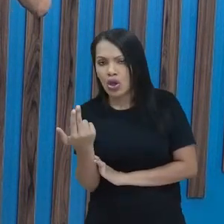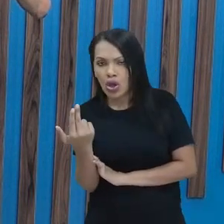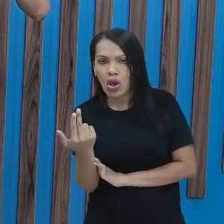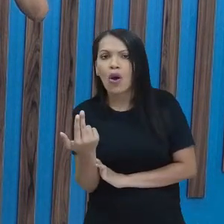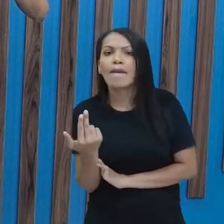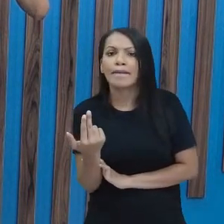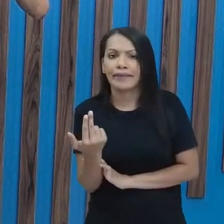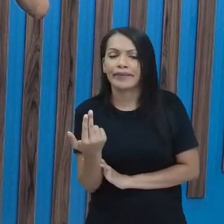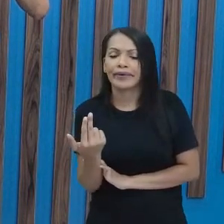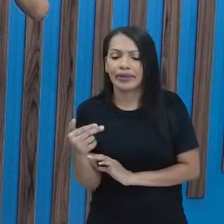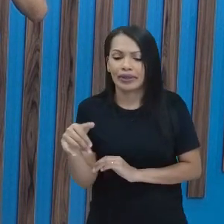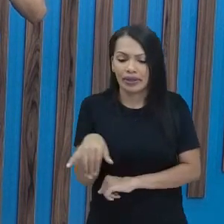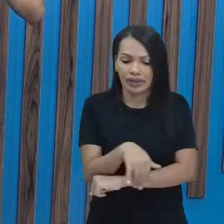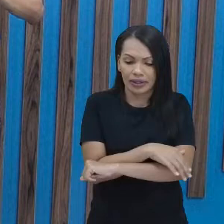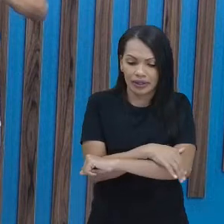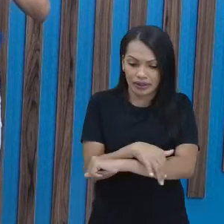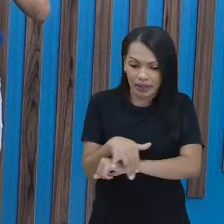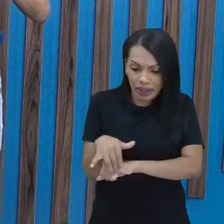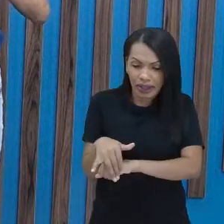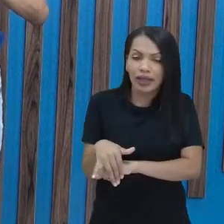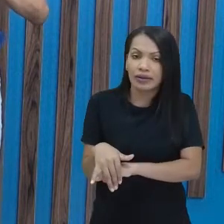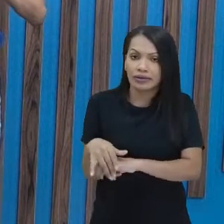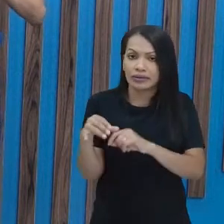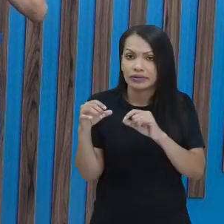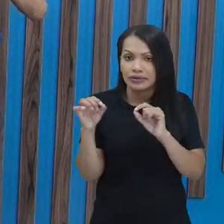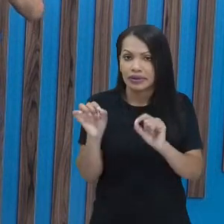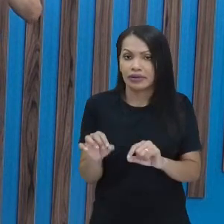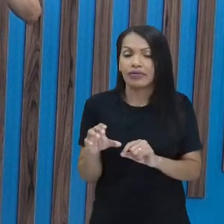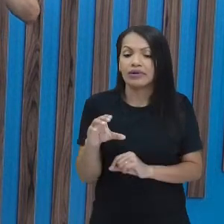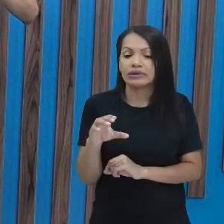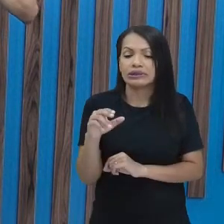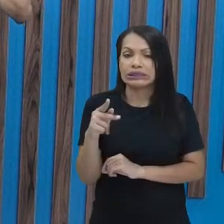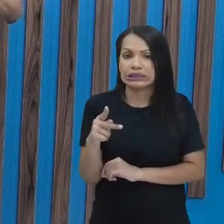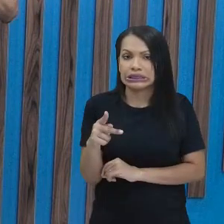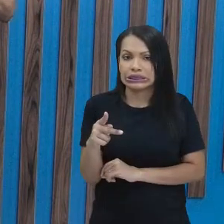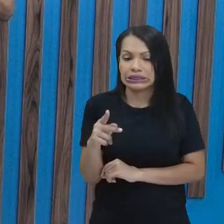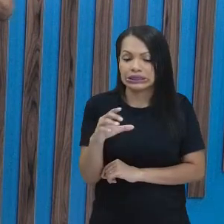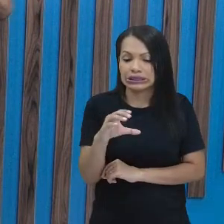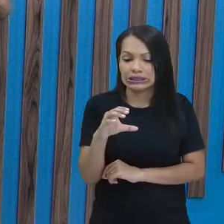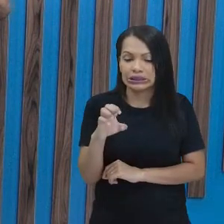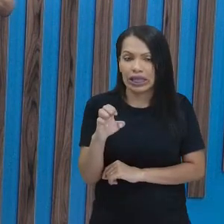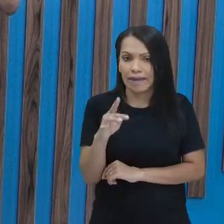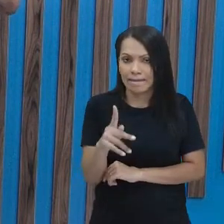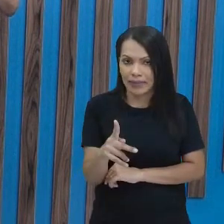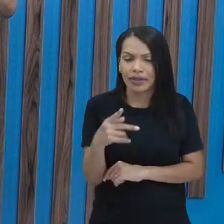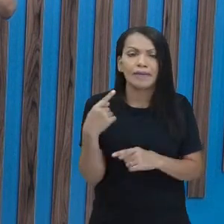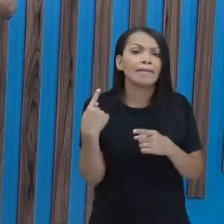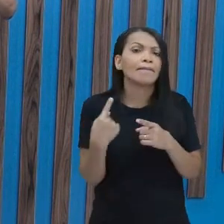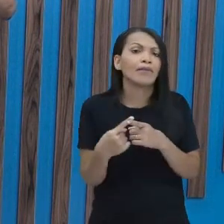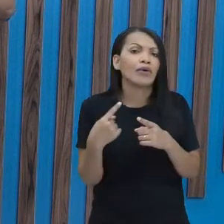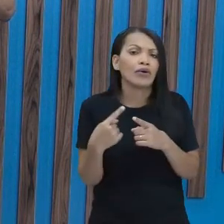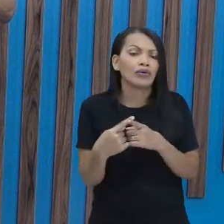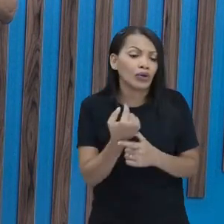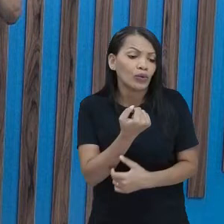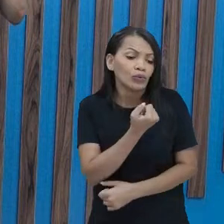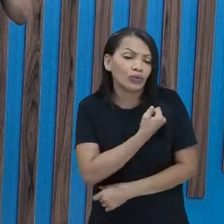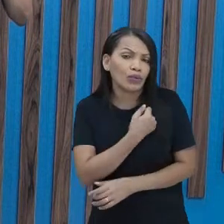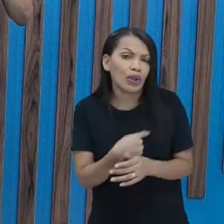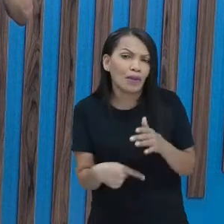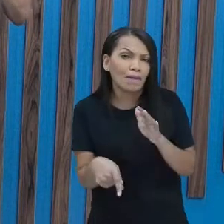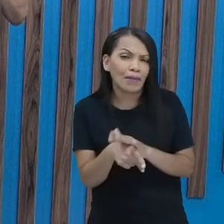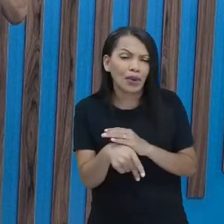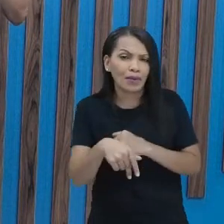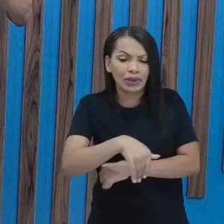do código de endereçamento postal, que é o CEP, tá? Por quê, professora? Porque com o CEP